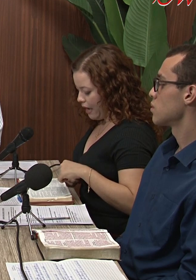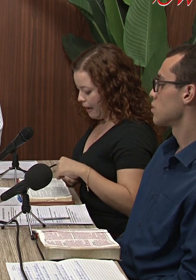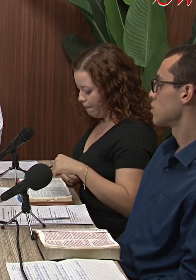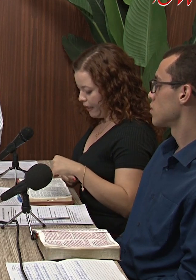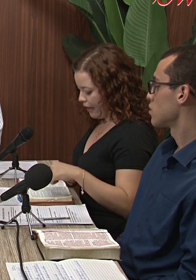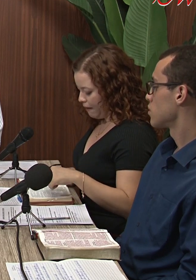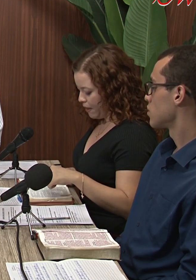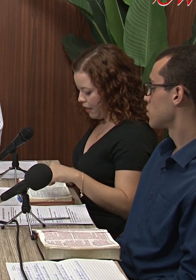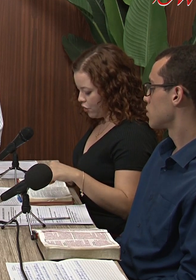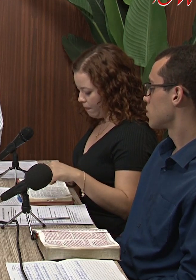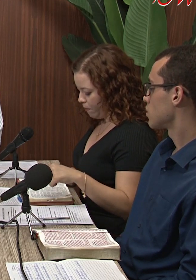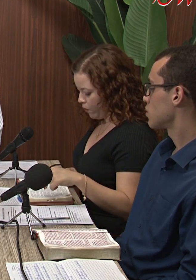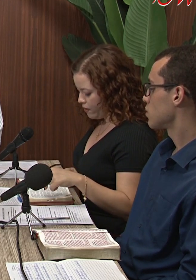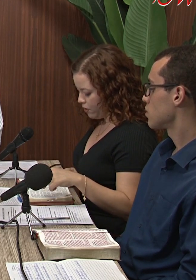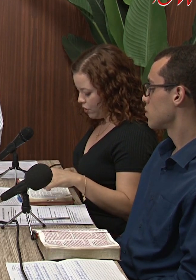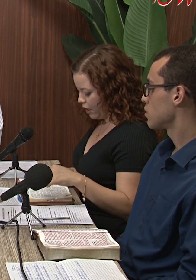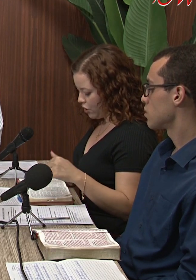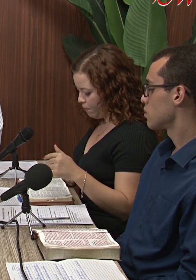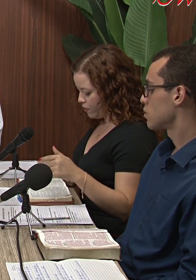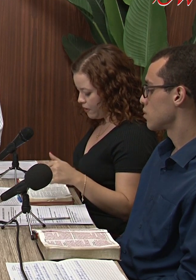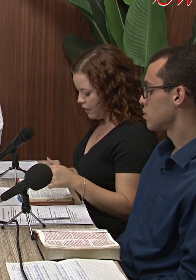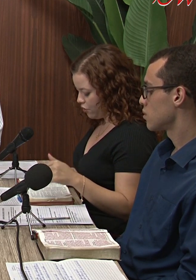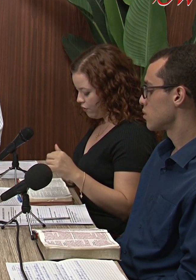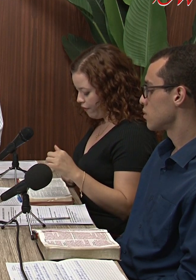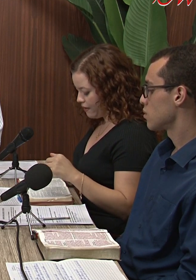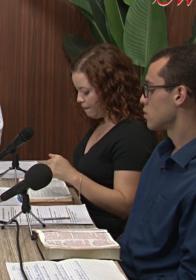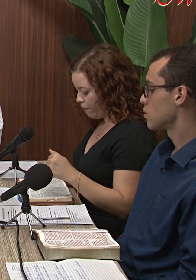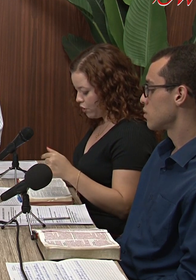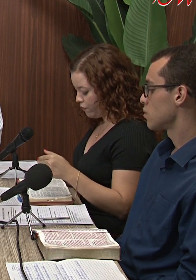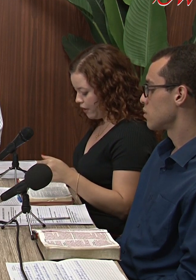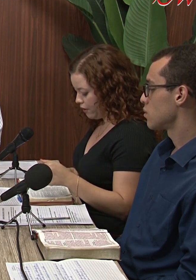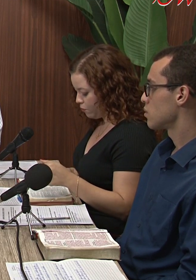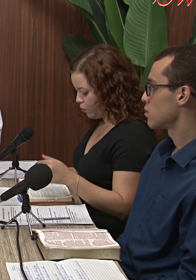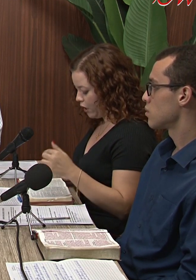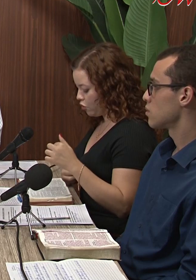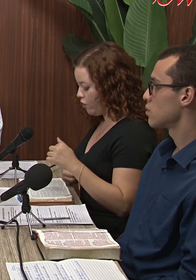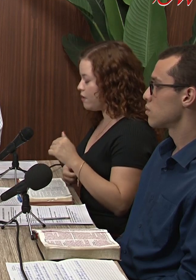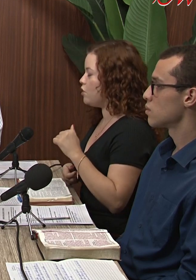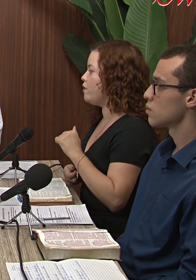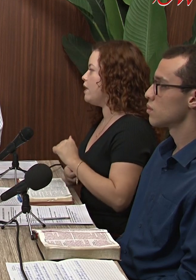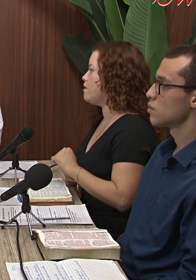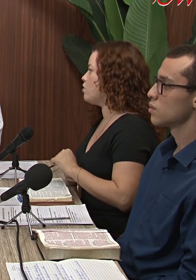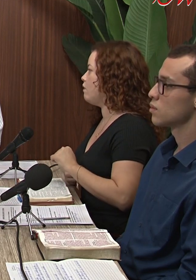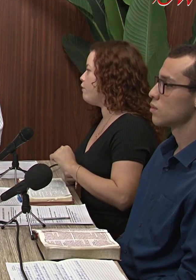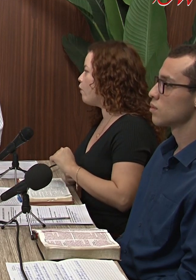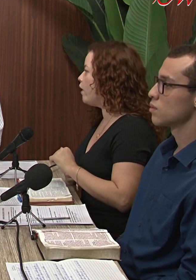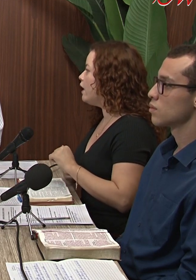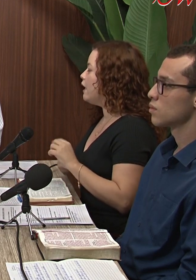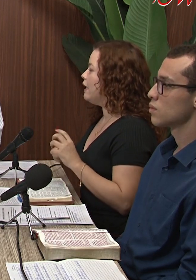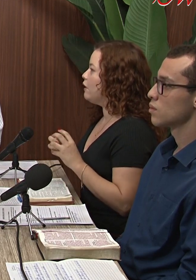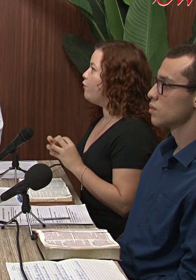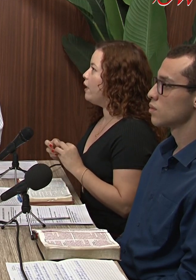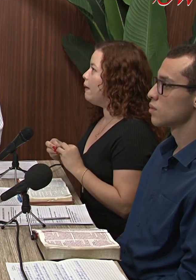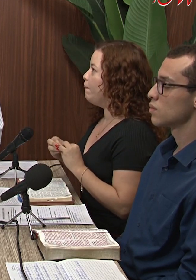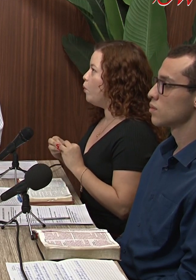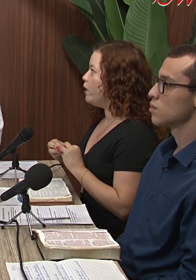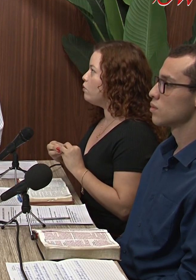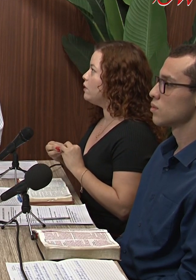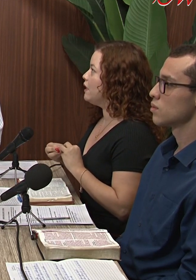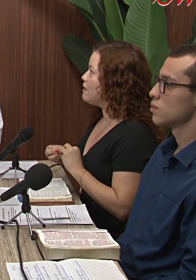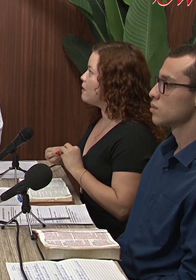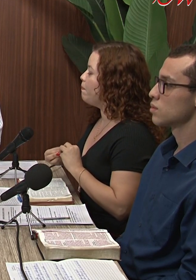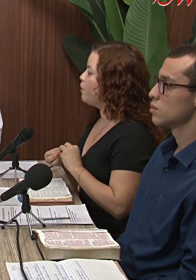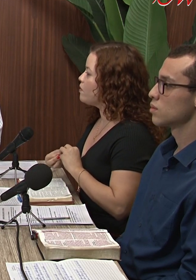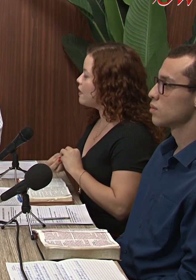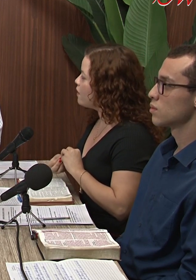assim: apanhai-me as raposinhas que fazem mal às vinhas, porque as nossas vinhas estão em flor. Então fala